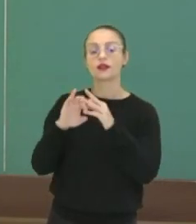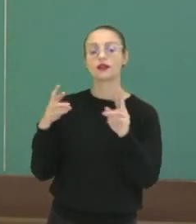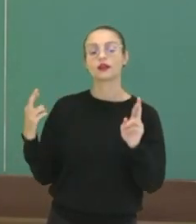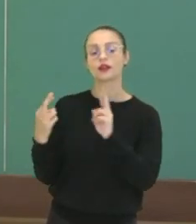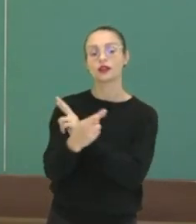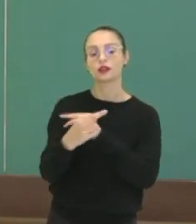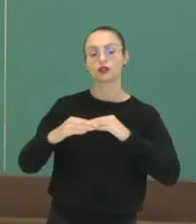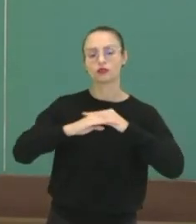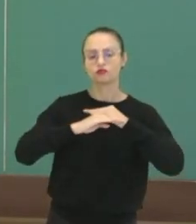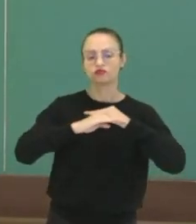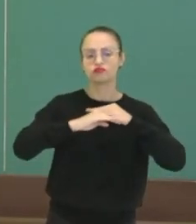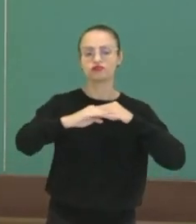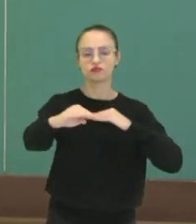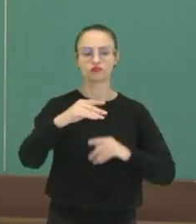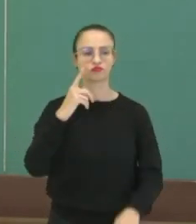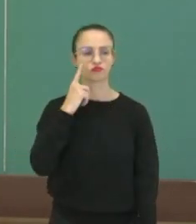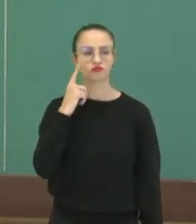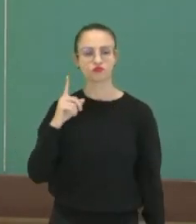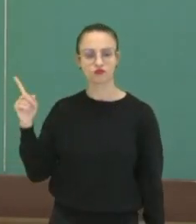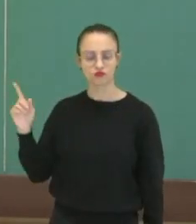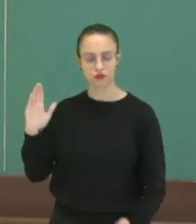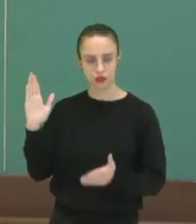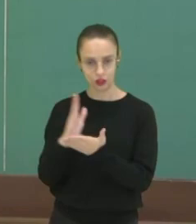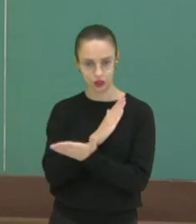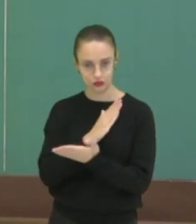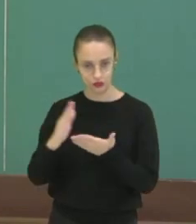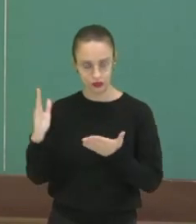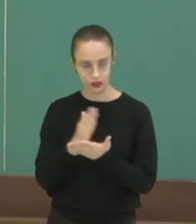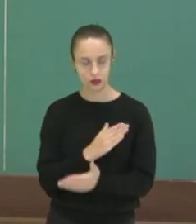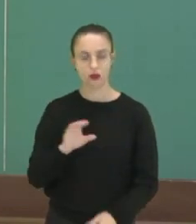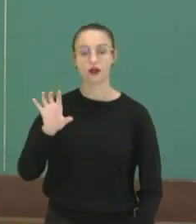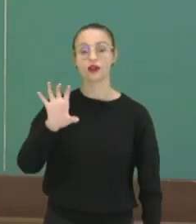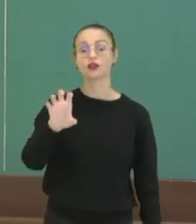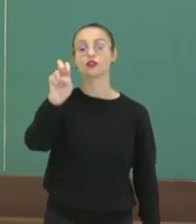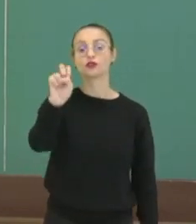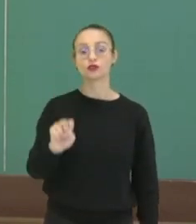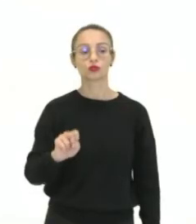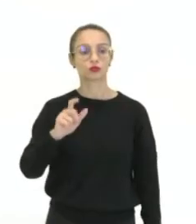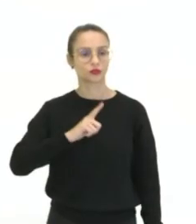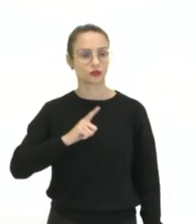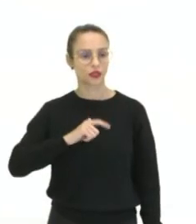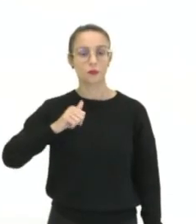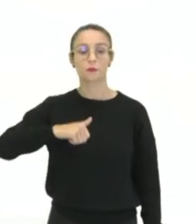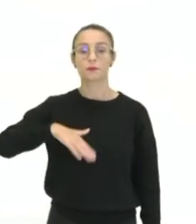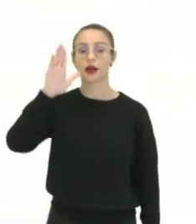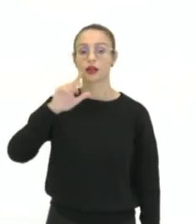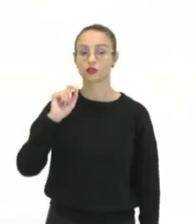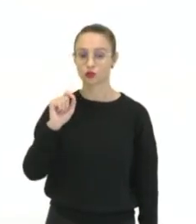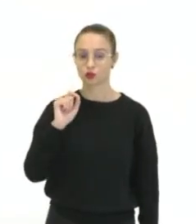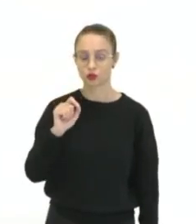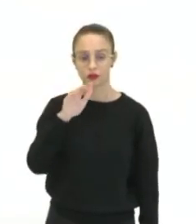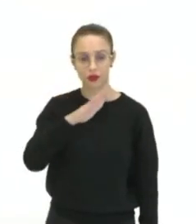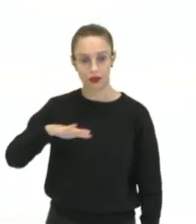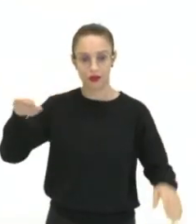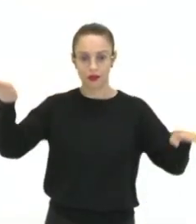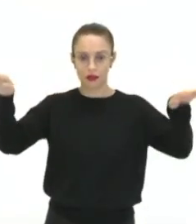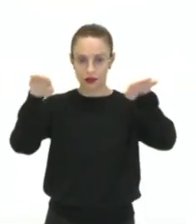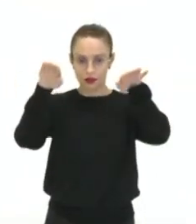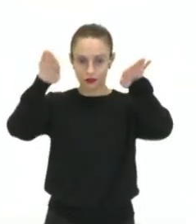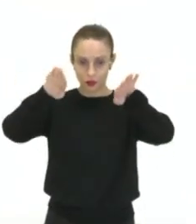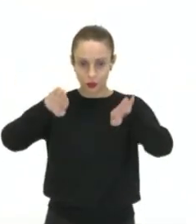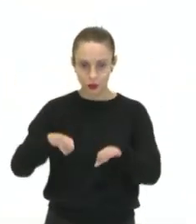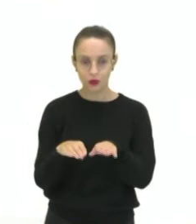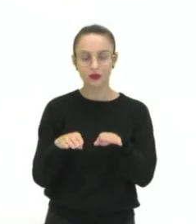relevo, né? Aí eu encontro aqui a divisão. Se eu pegar a região sul, eu vou ter mais a presença ali de áreas de depressão, que são essas